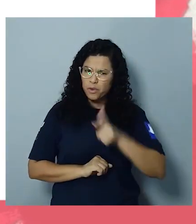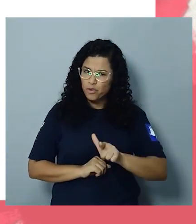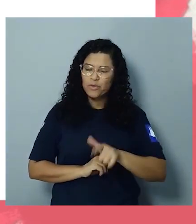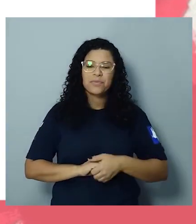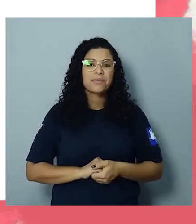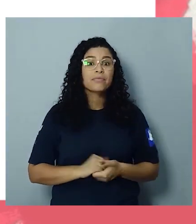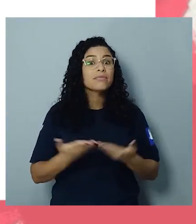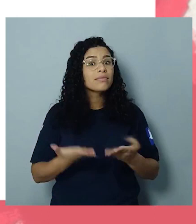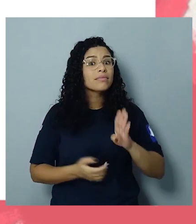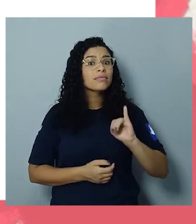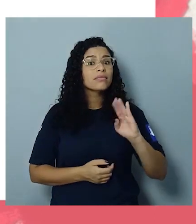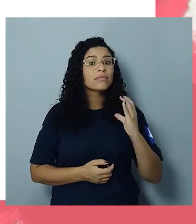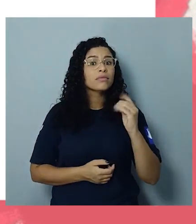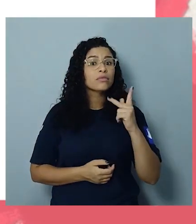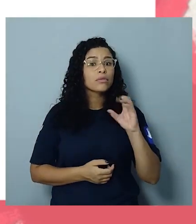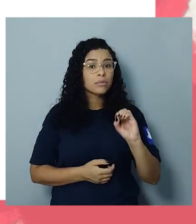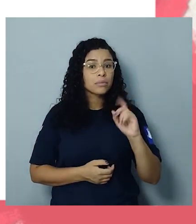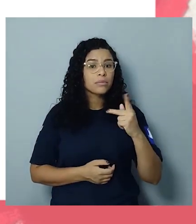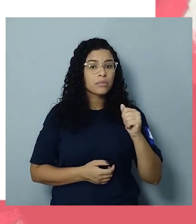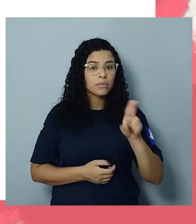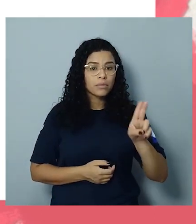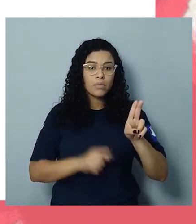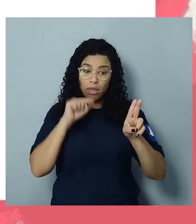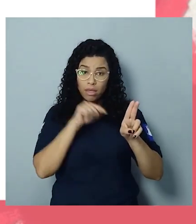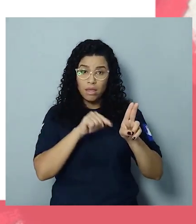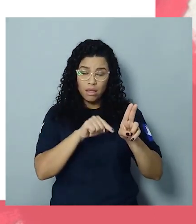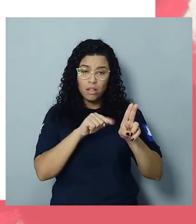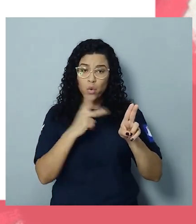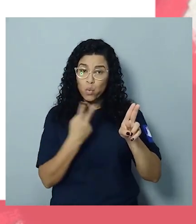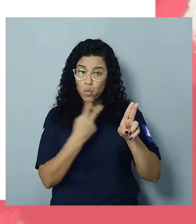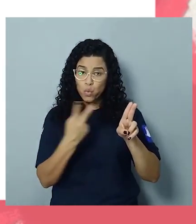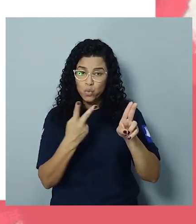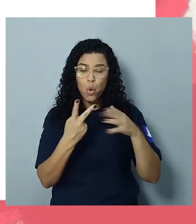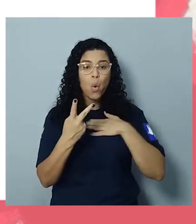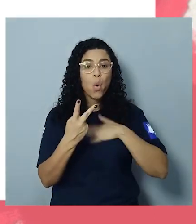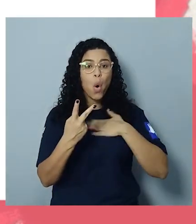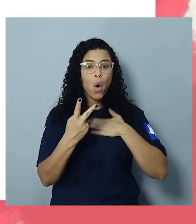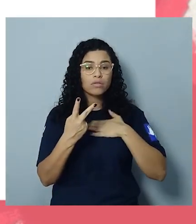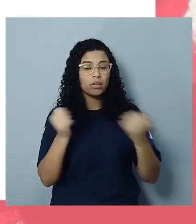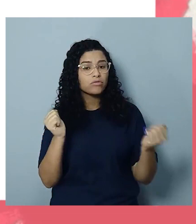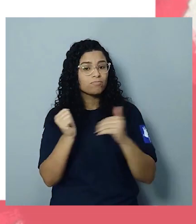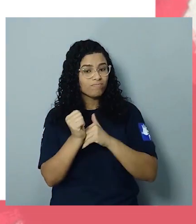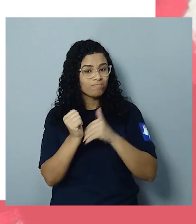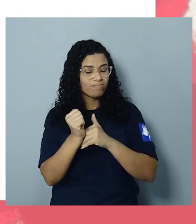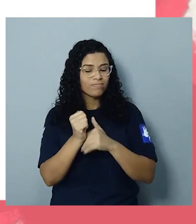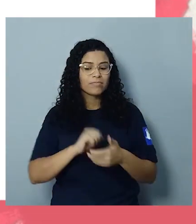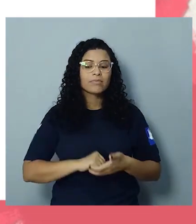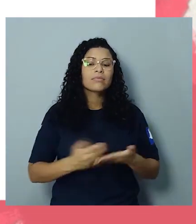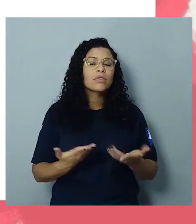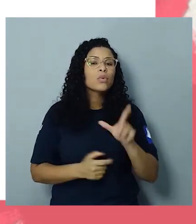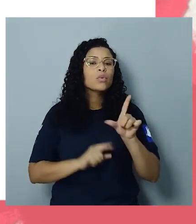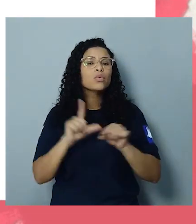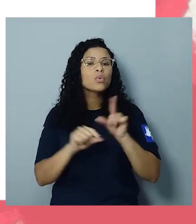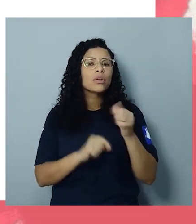está repetido ela nem bicho-pau o que nós falamos que ele bicho-folha gostam de se camuflar muito